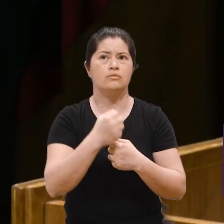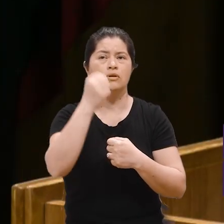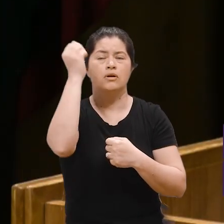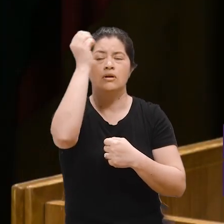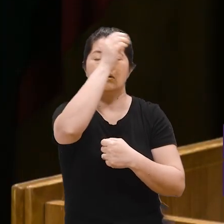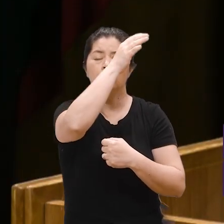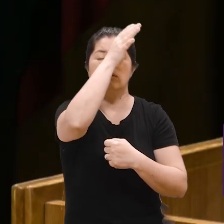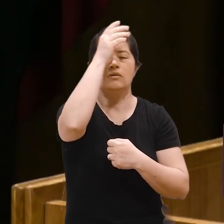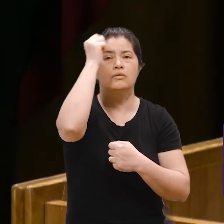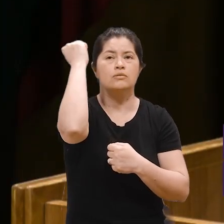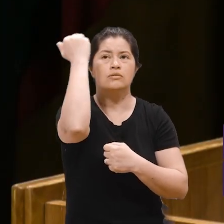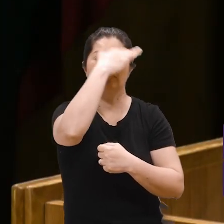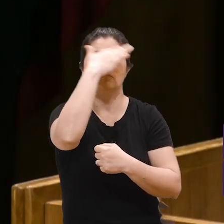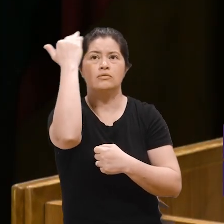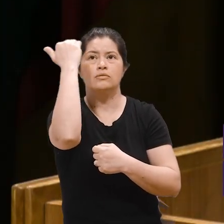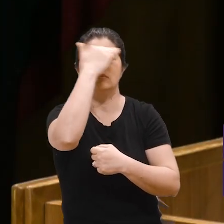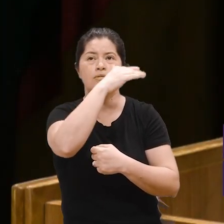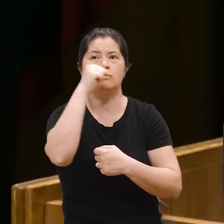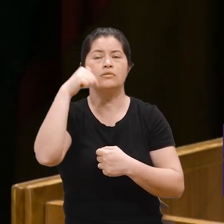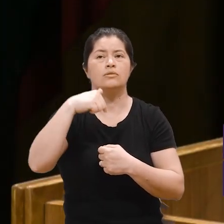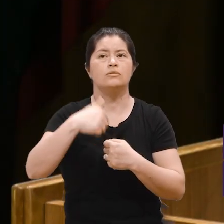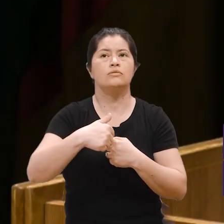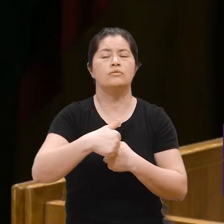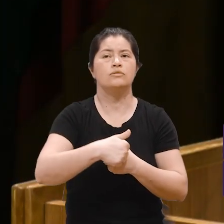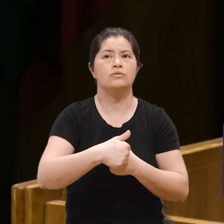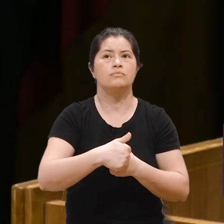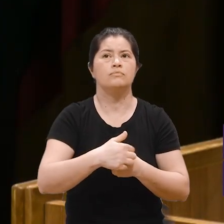prefeito de Caxias do Sul.